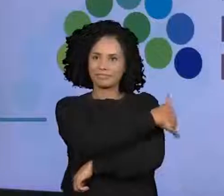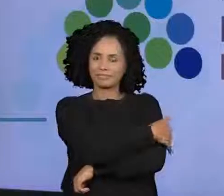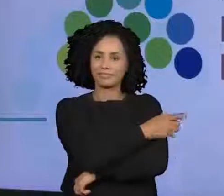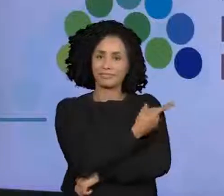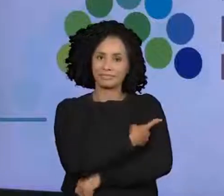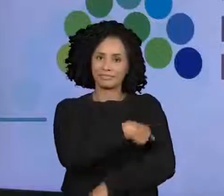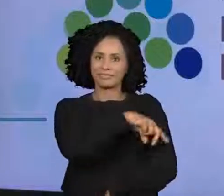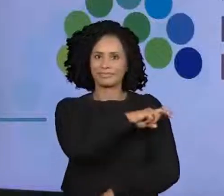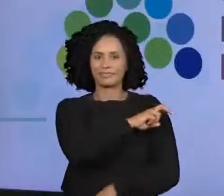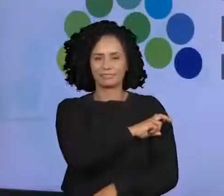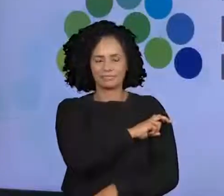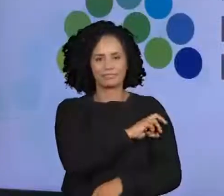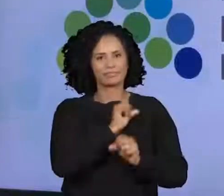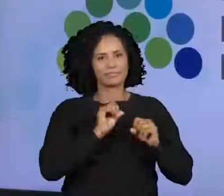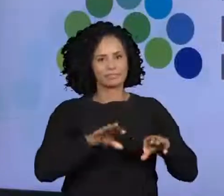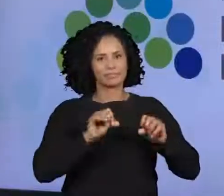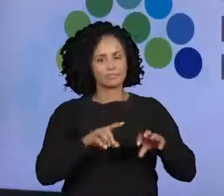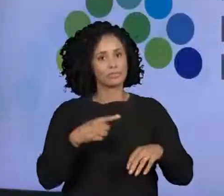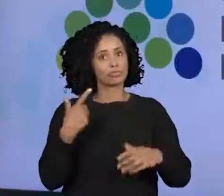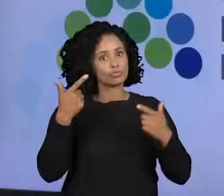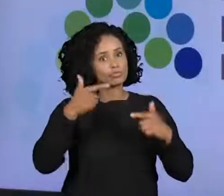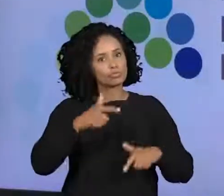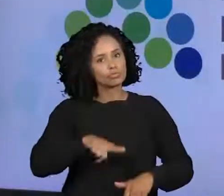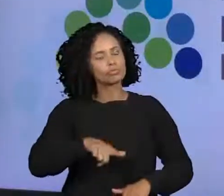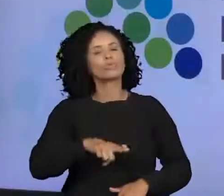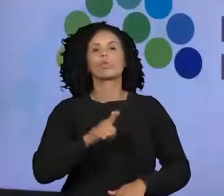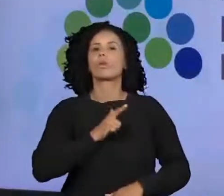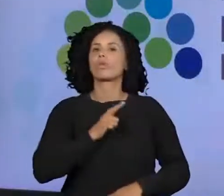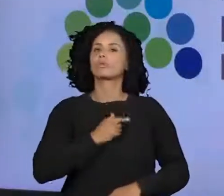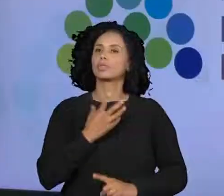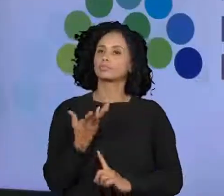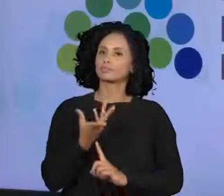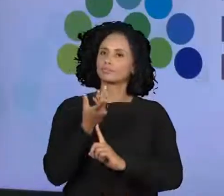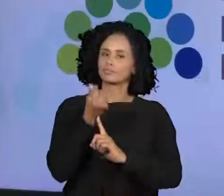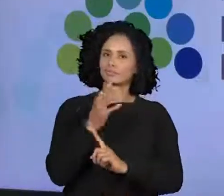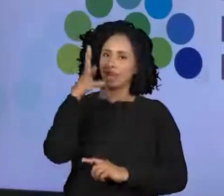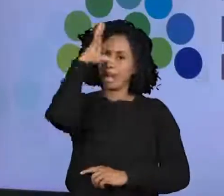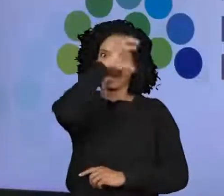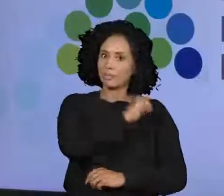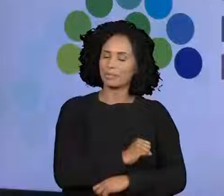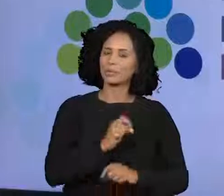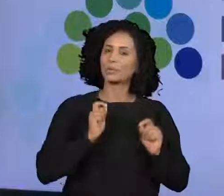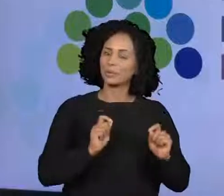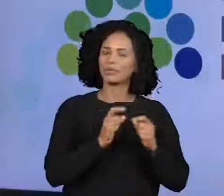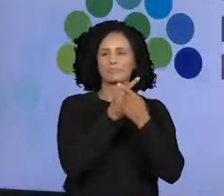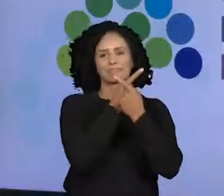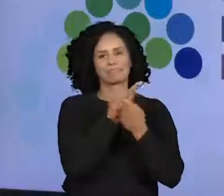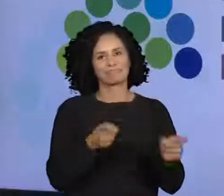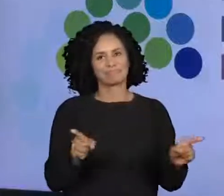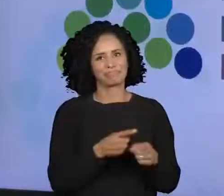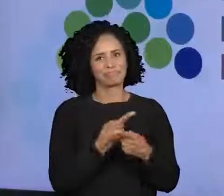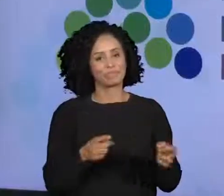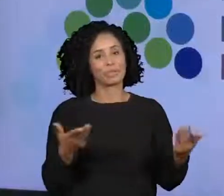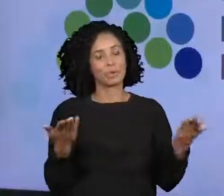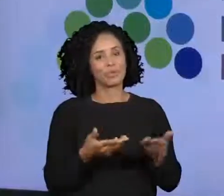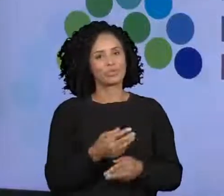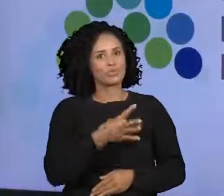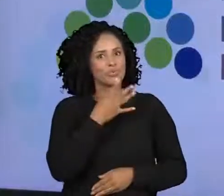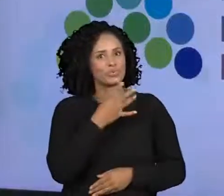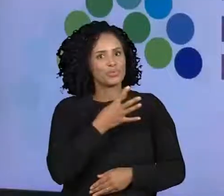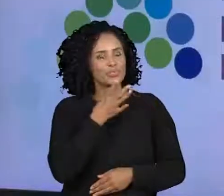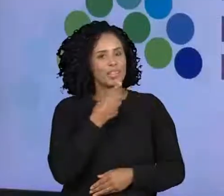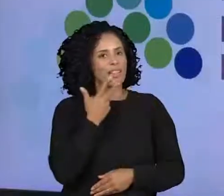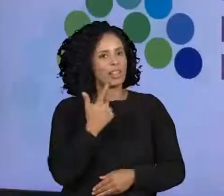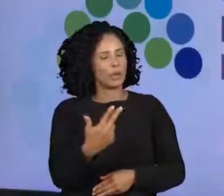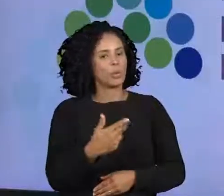para mais uma aula de arte, trabalhando com a linguagem da música. Hoje a gente vai ver umas coisas diferentes por aí.